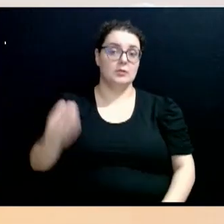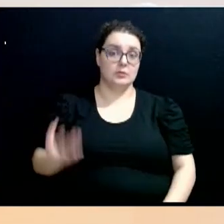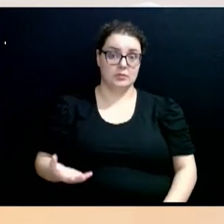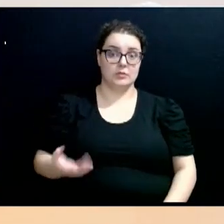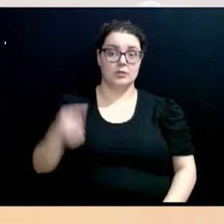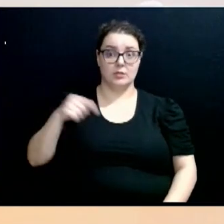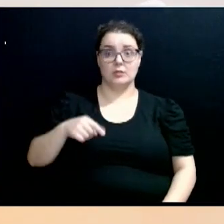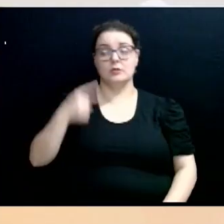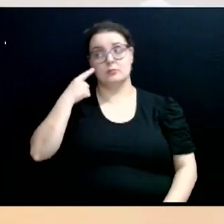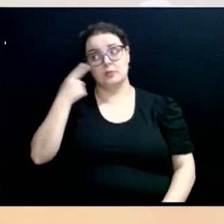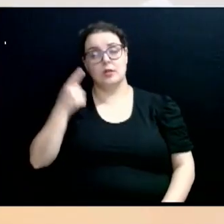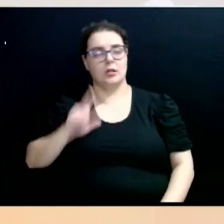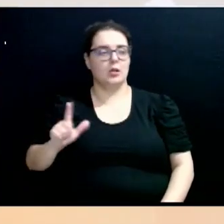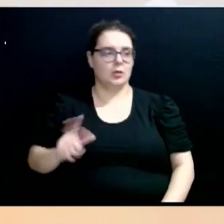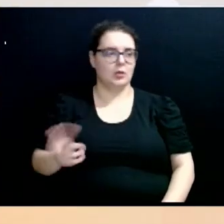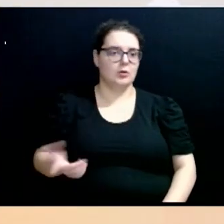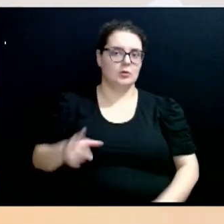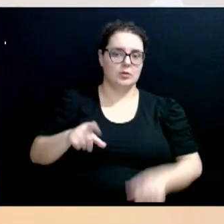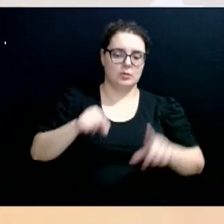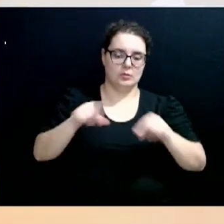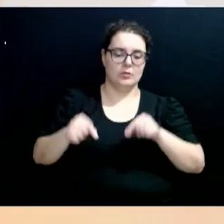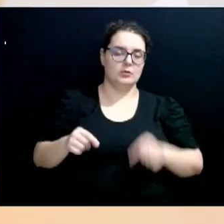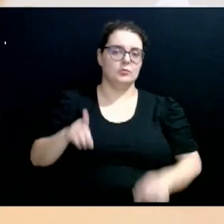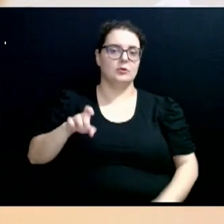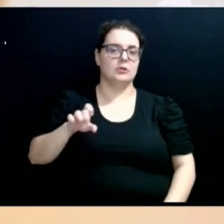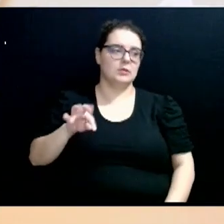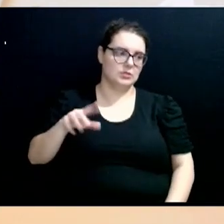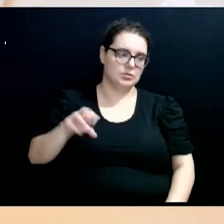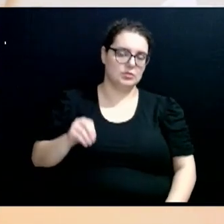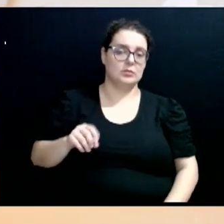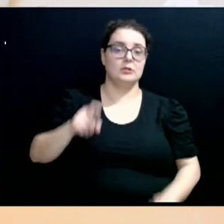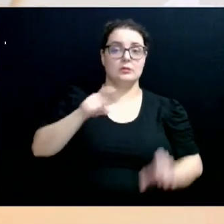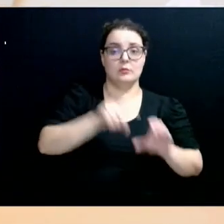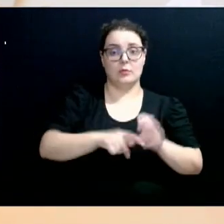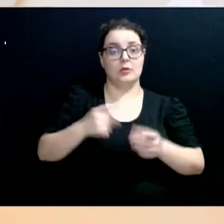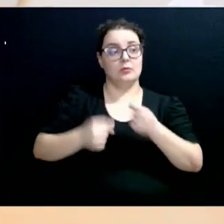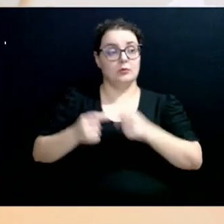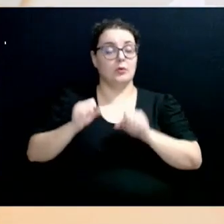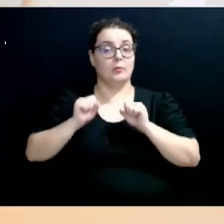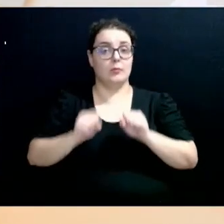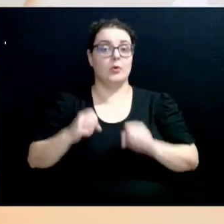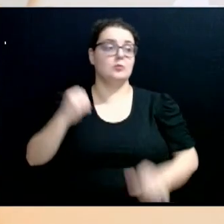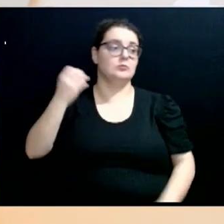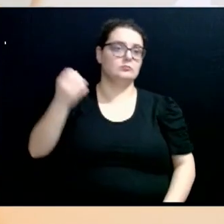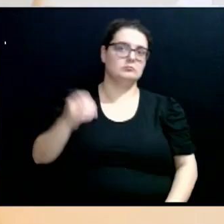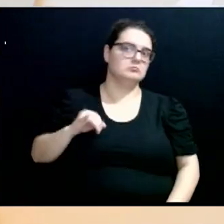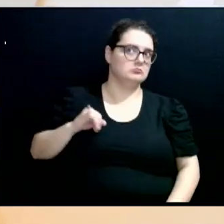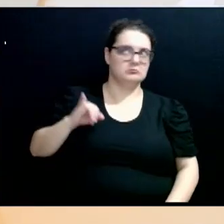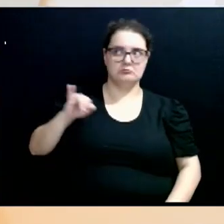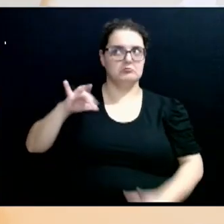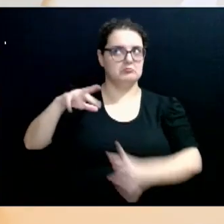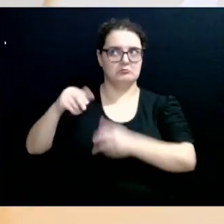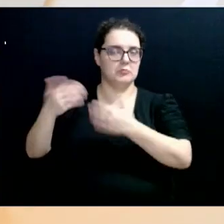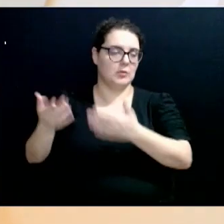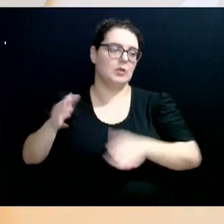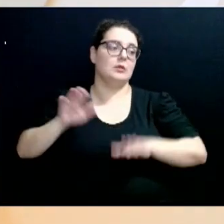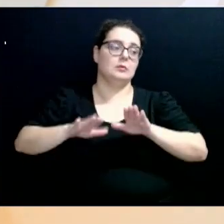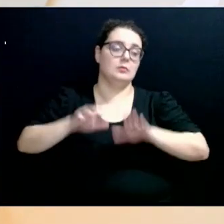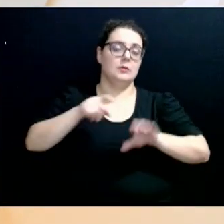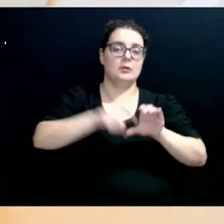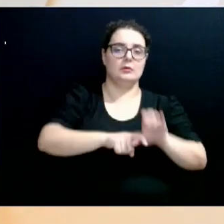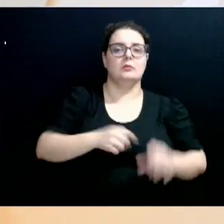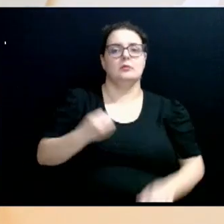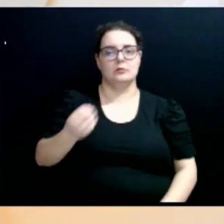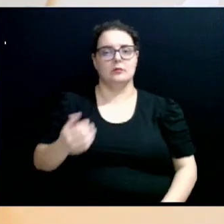fazer a viagem. E isso dimensiona, evidentemente, as escolhas do destino. Dependendo do orçamento, você pode viajar para o exterior. Dependendo